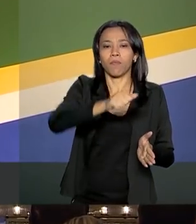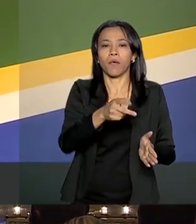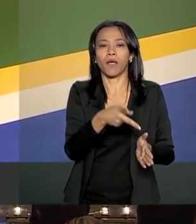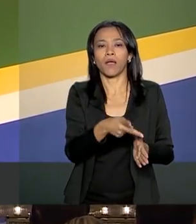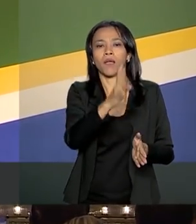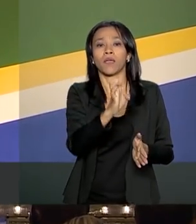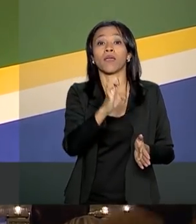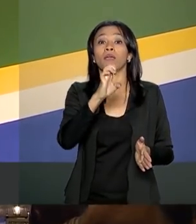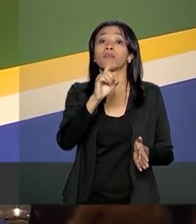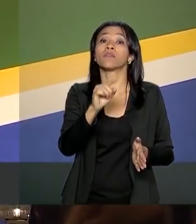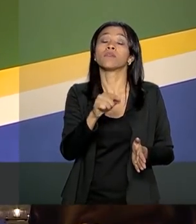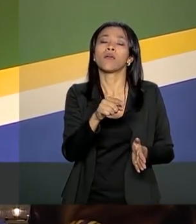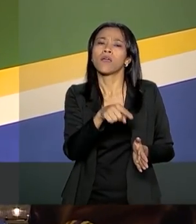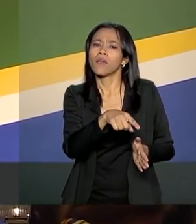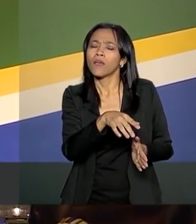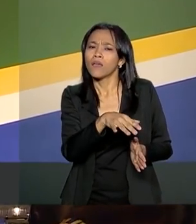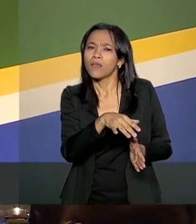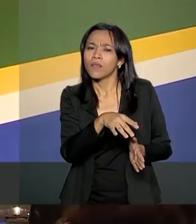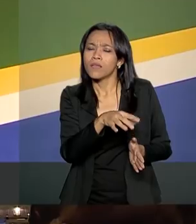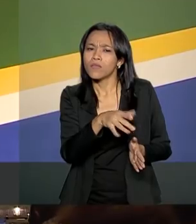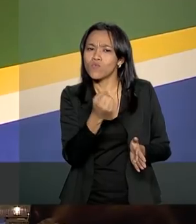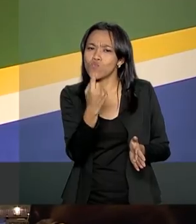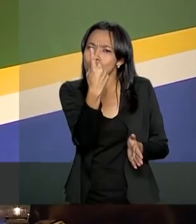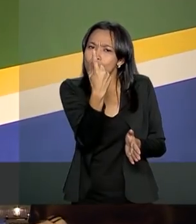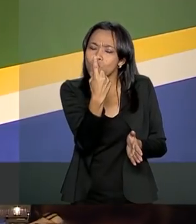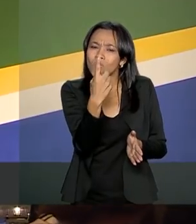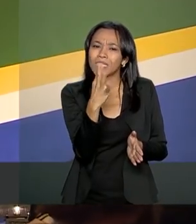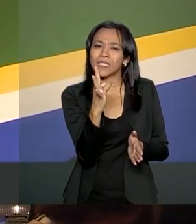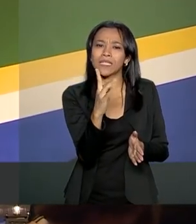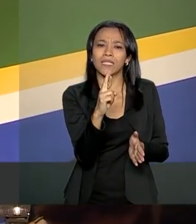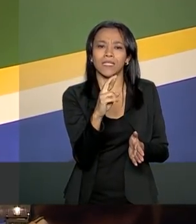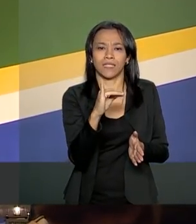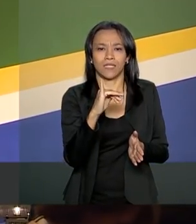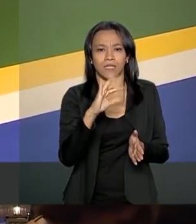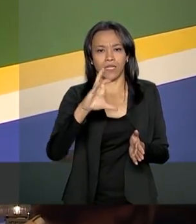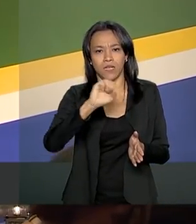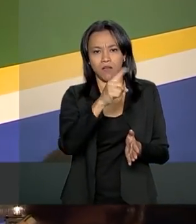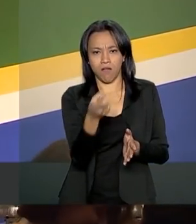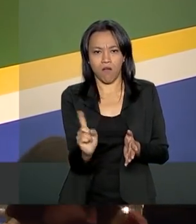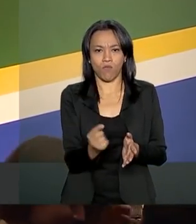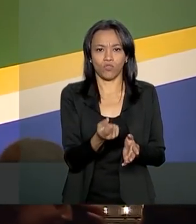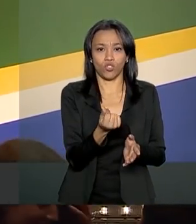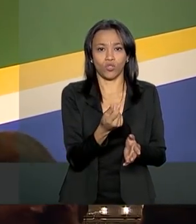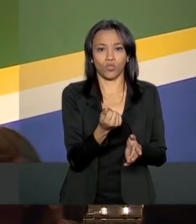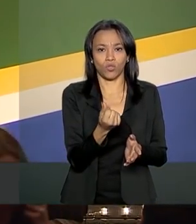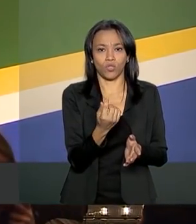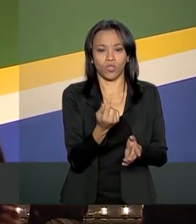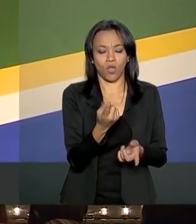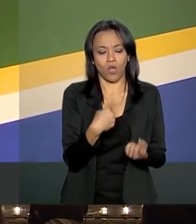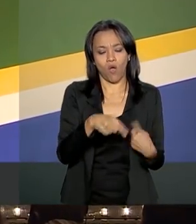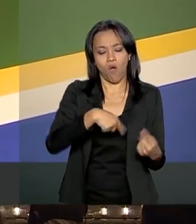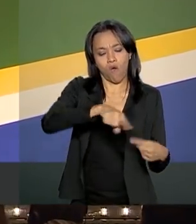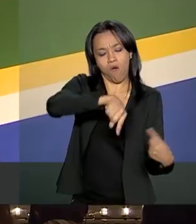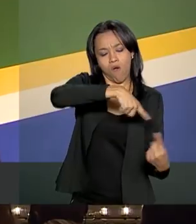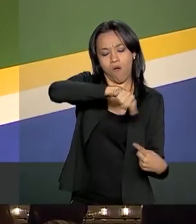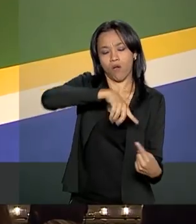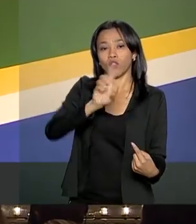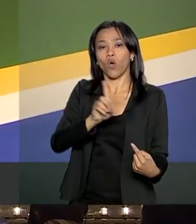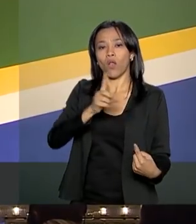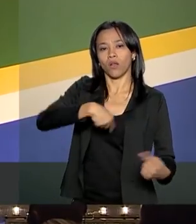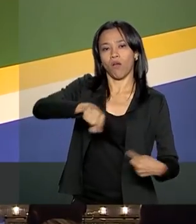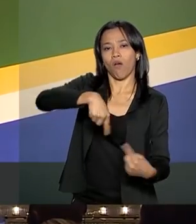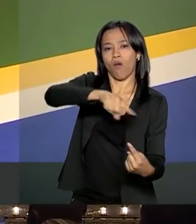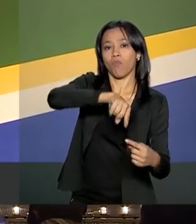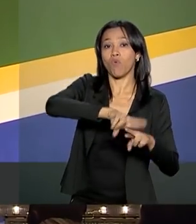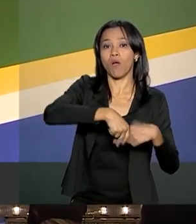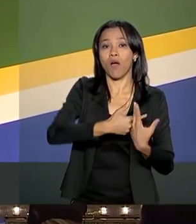que na próxima década, US$ 1 trilhão movimentará a economia do mundo das maravilhas